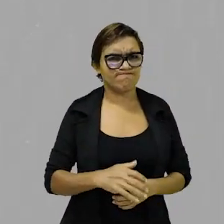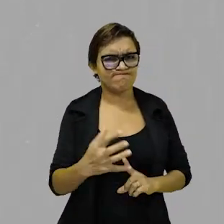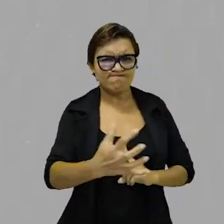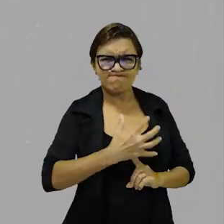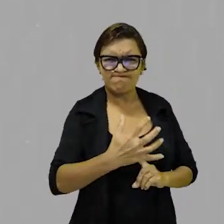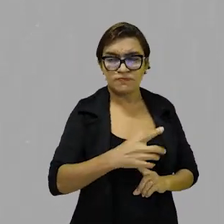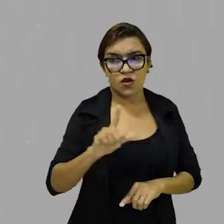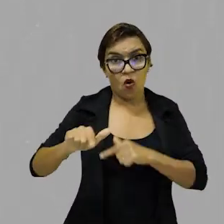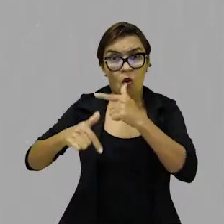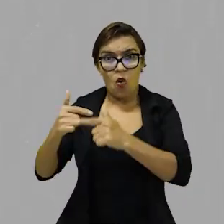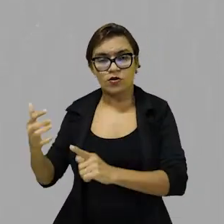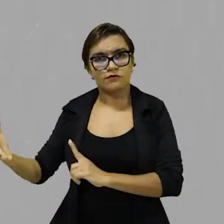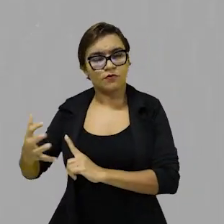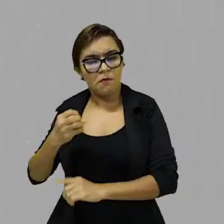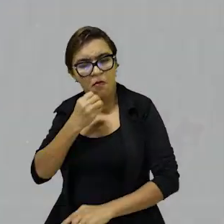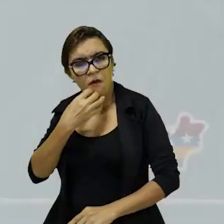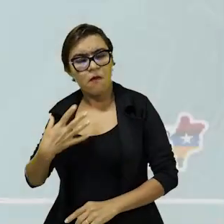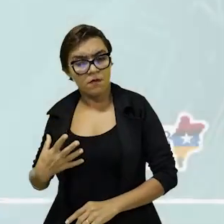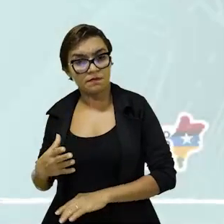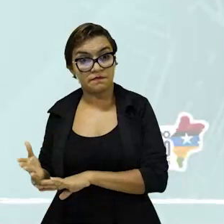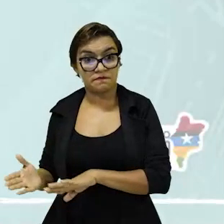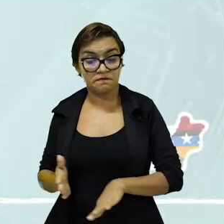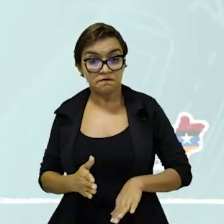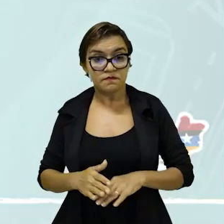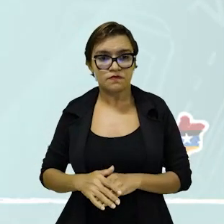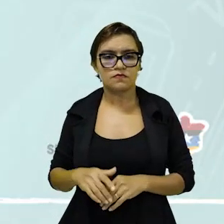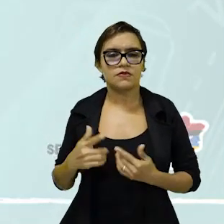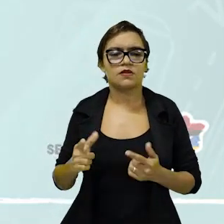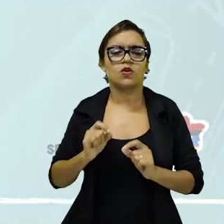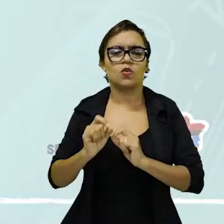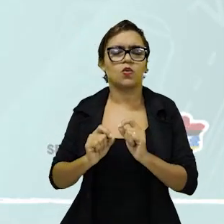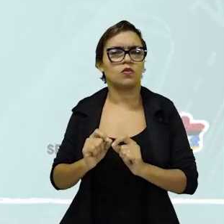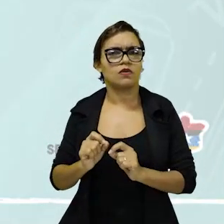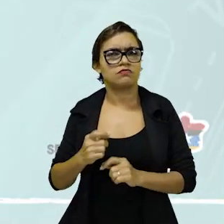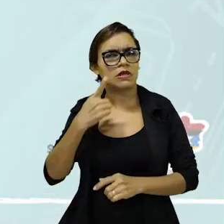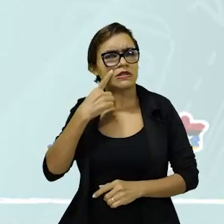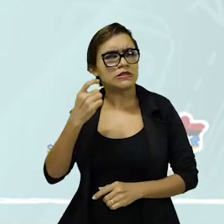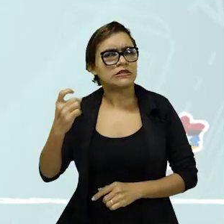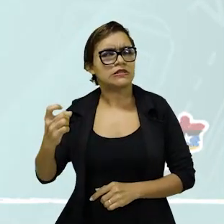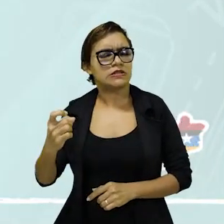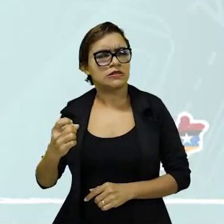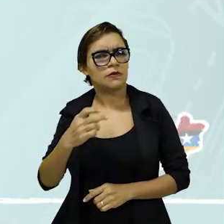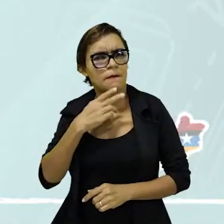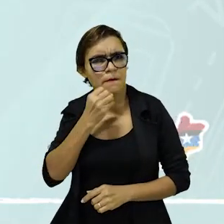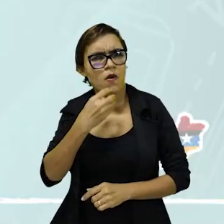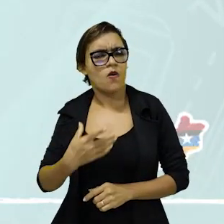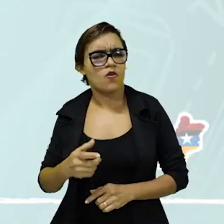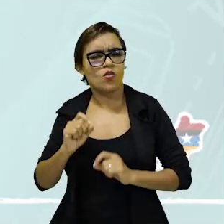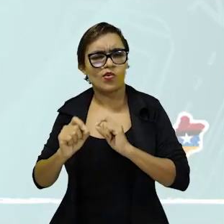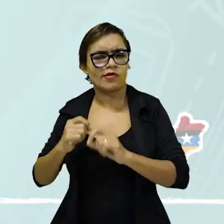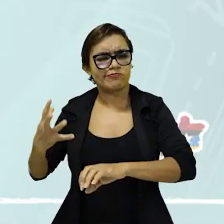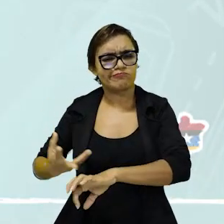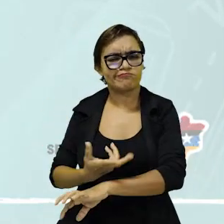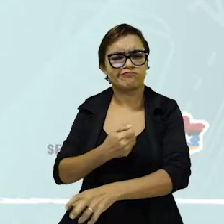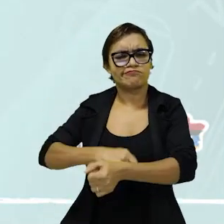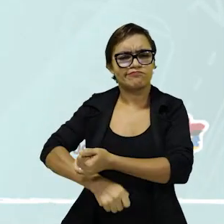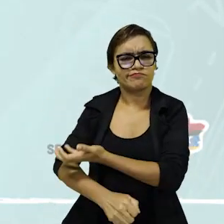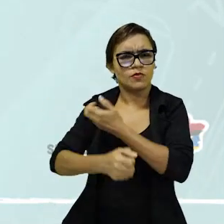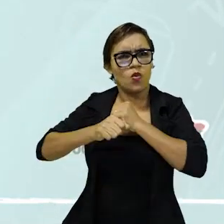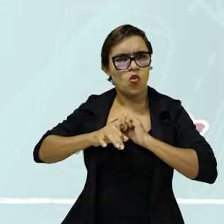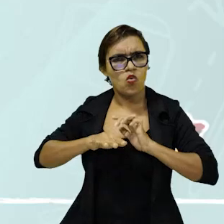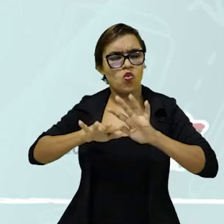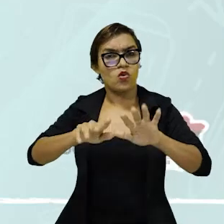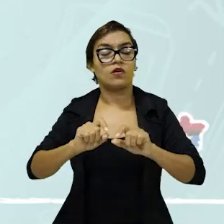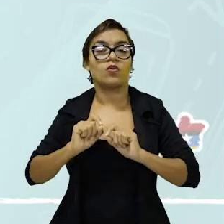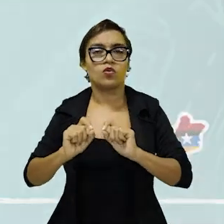isso. Ah, o que mais tinha de interessante, de intenso? Deixar as emoções fluírem, mas